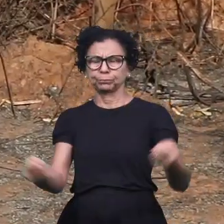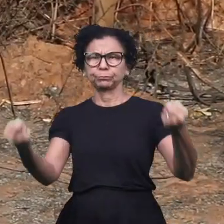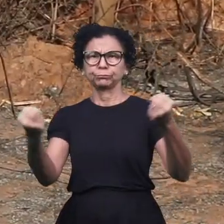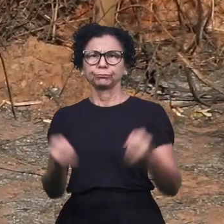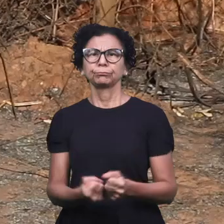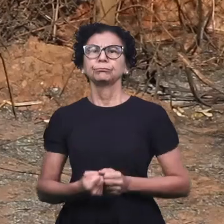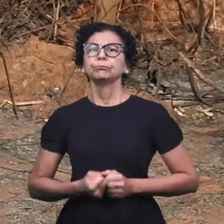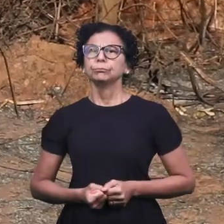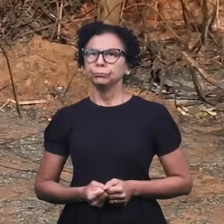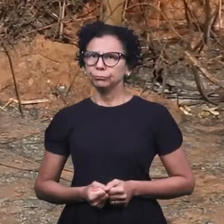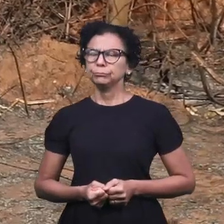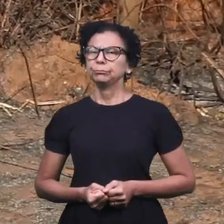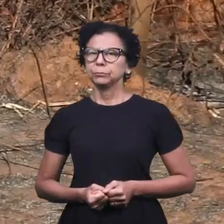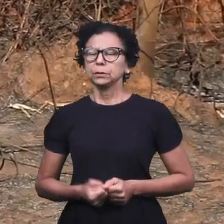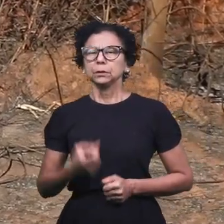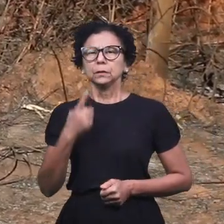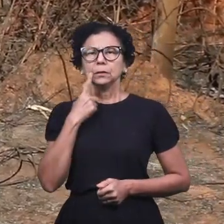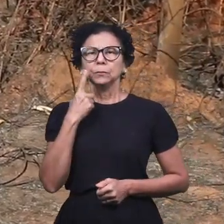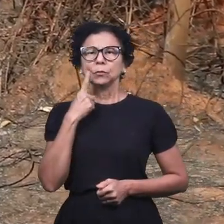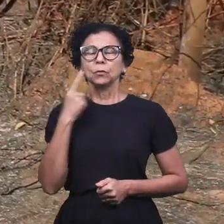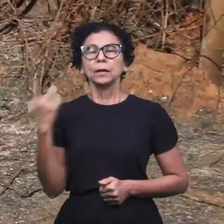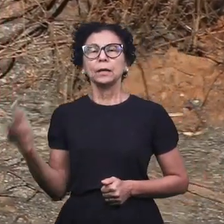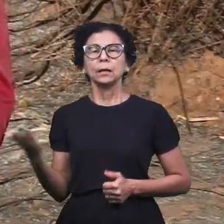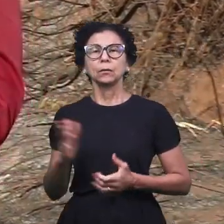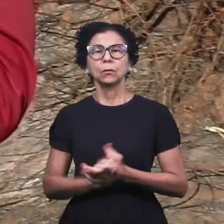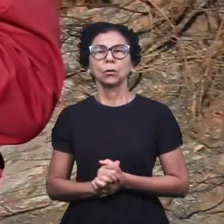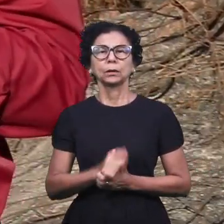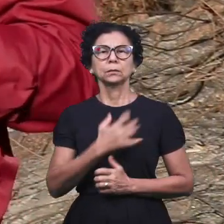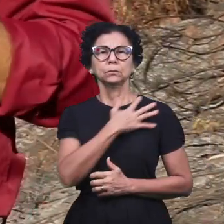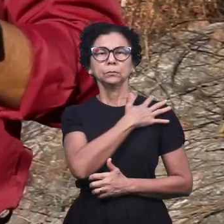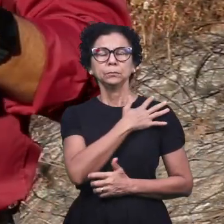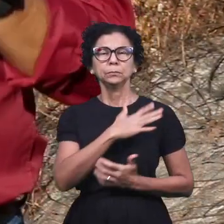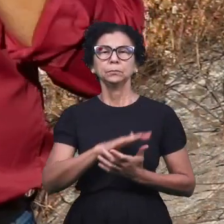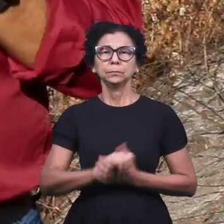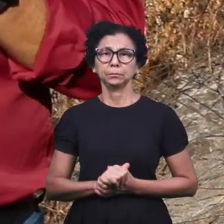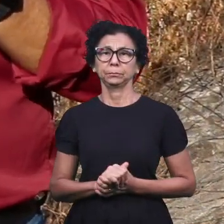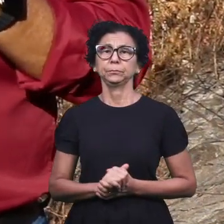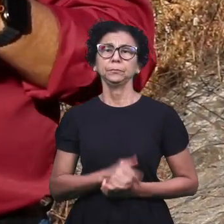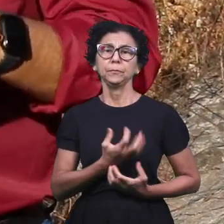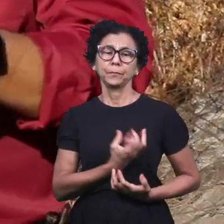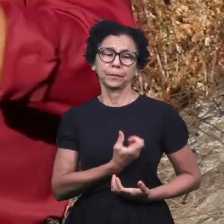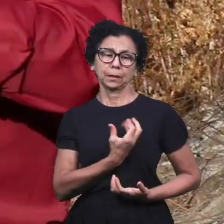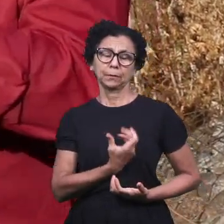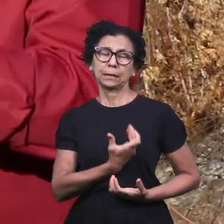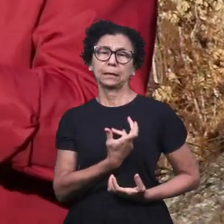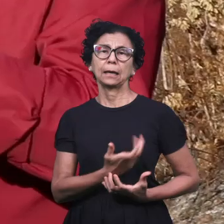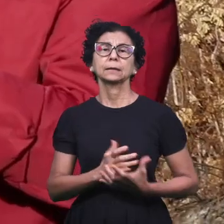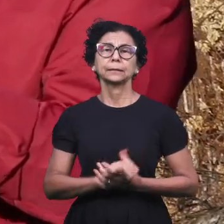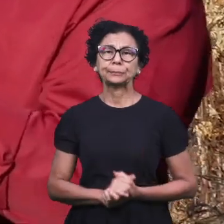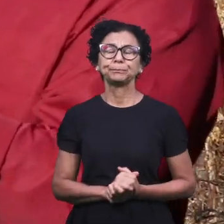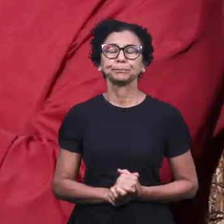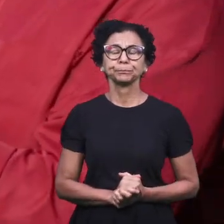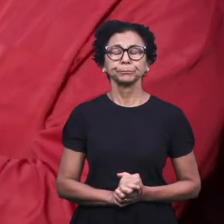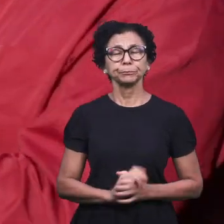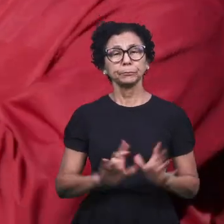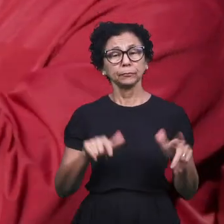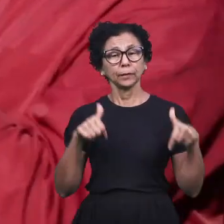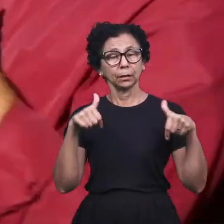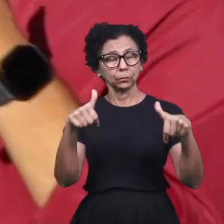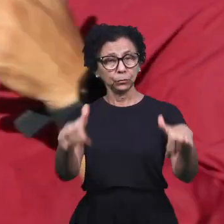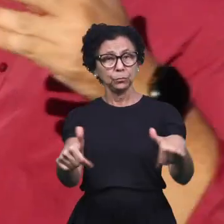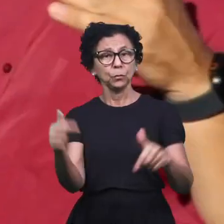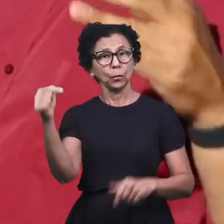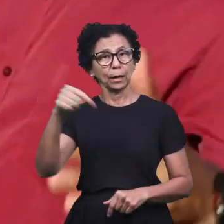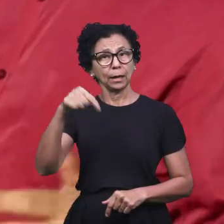estrutura do Manaim. Nós estamos aqui agora na companhia do subtenente Vanderlei, que é da Brigada e que atuou aqui na coordenação